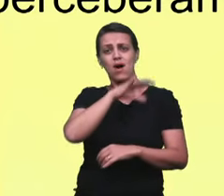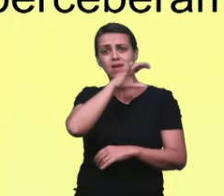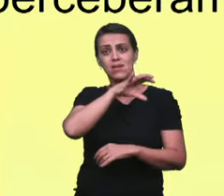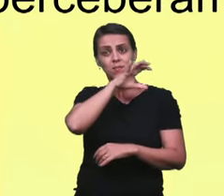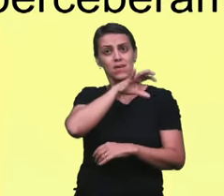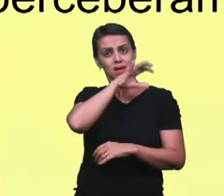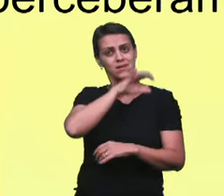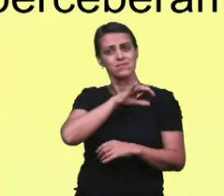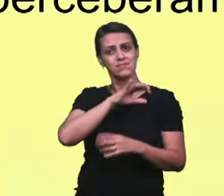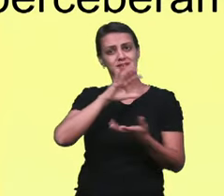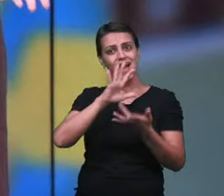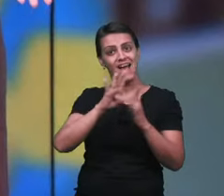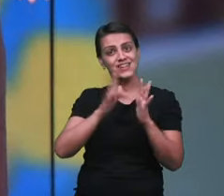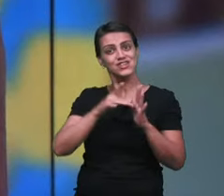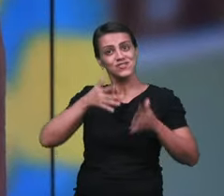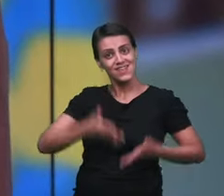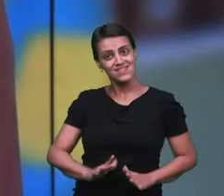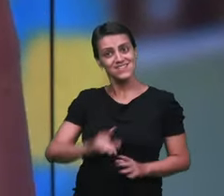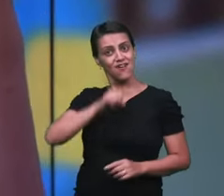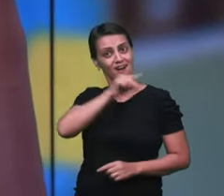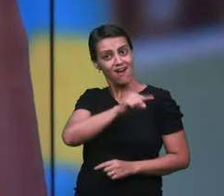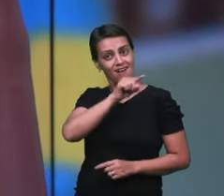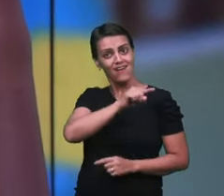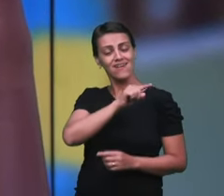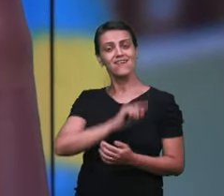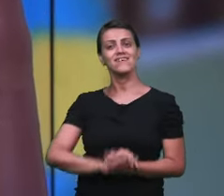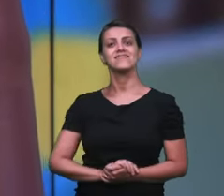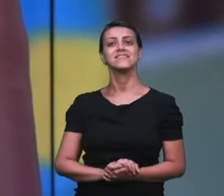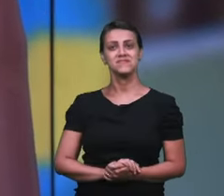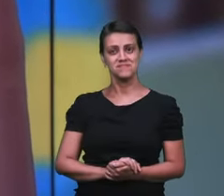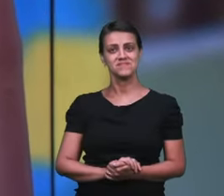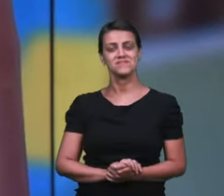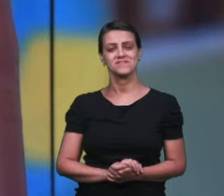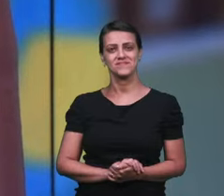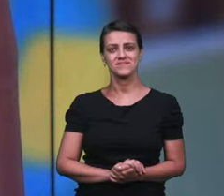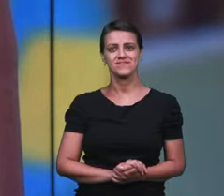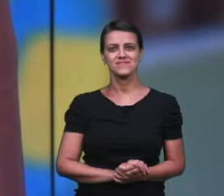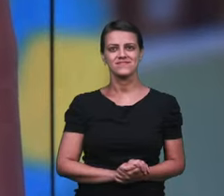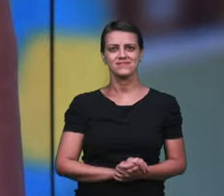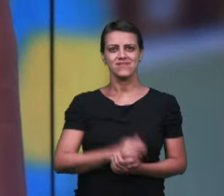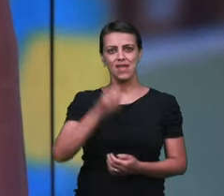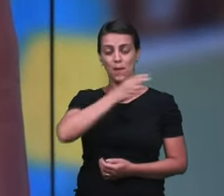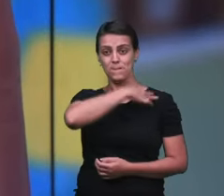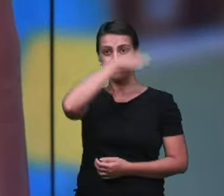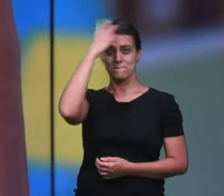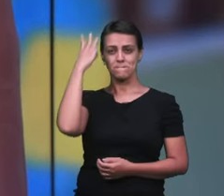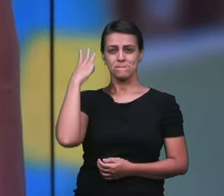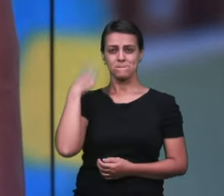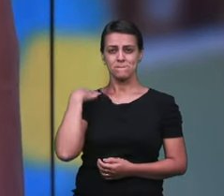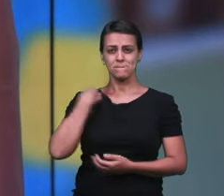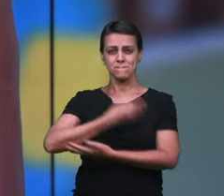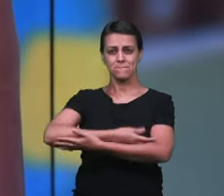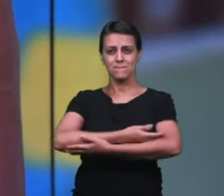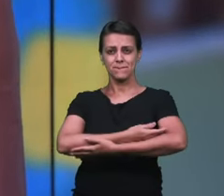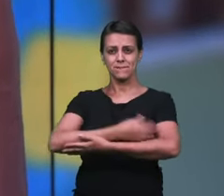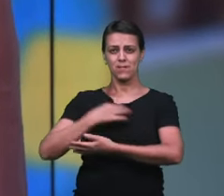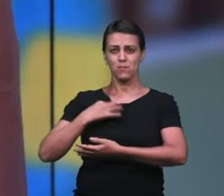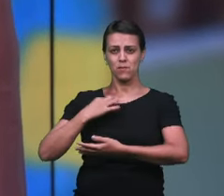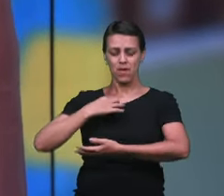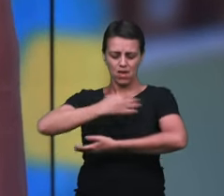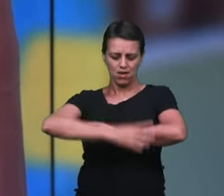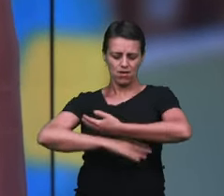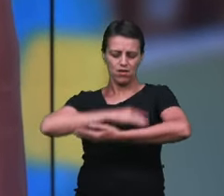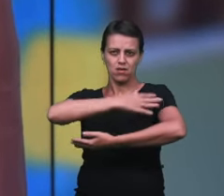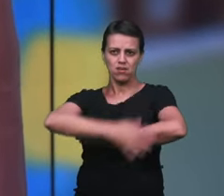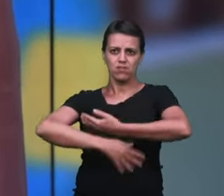dos Reis, aleluia! E sabe o que Maria fez? Ela pegou o bebê, enrolou em alguns panos e o